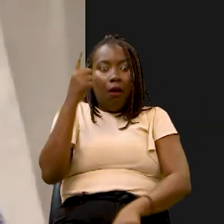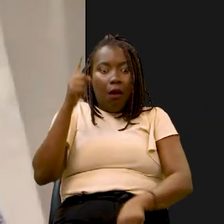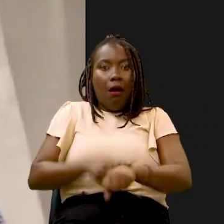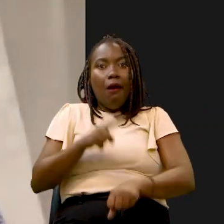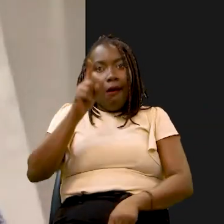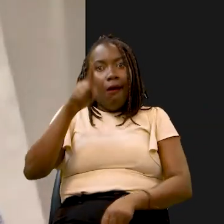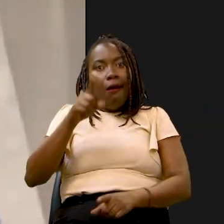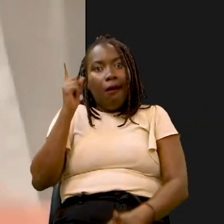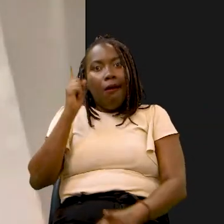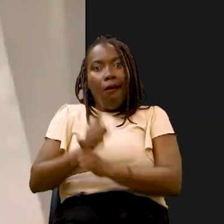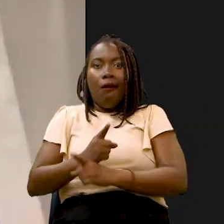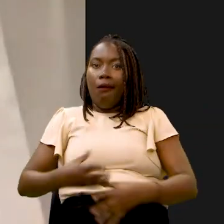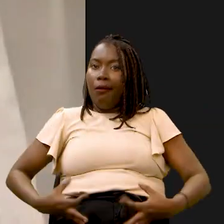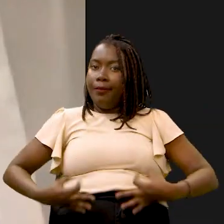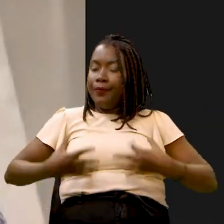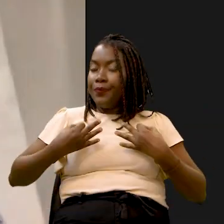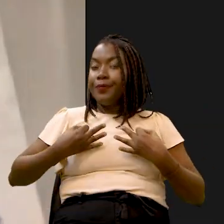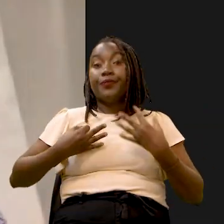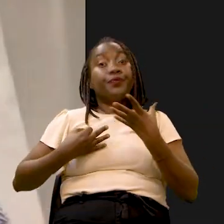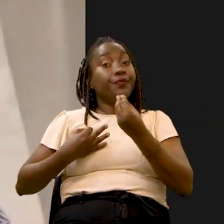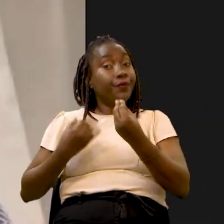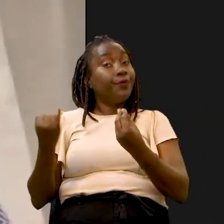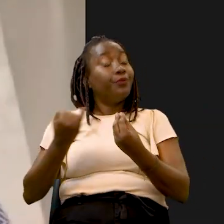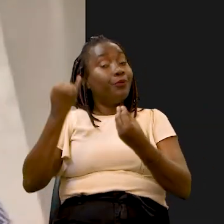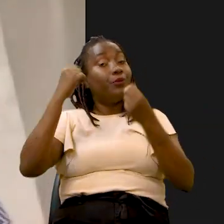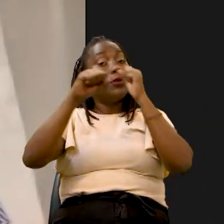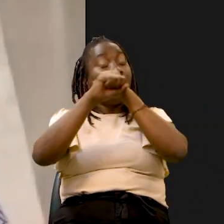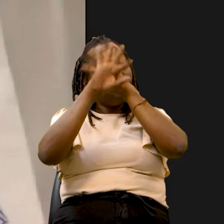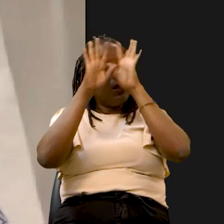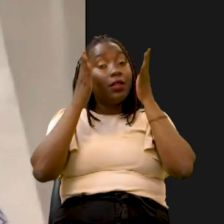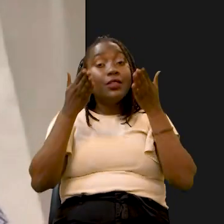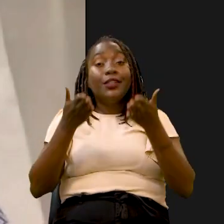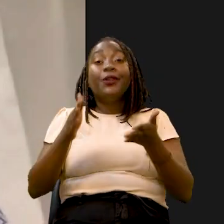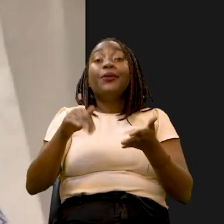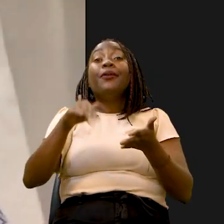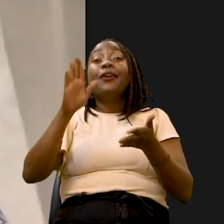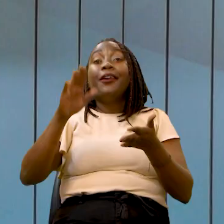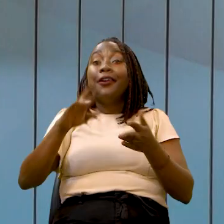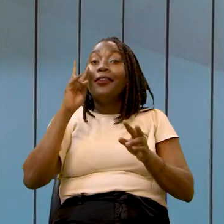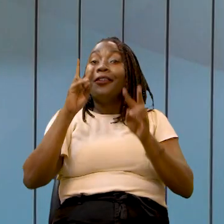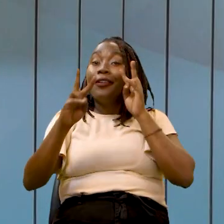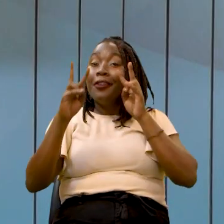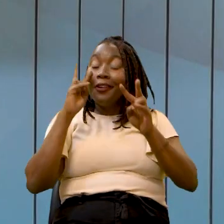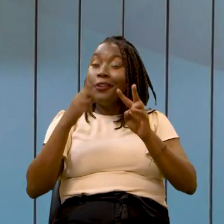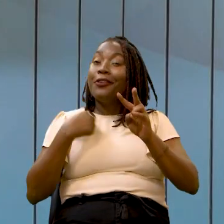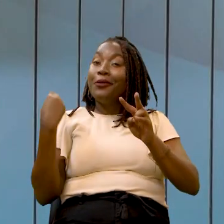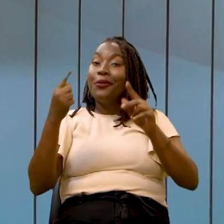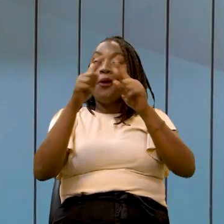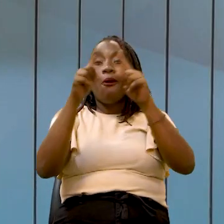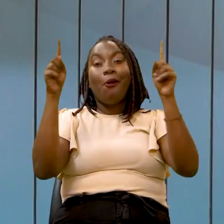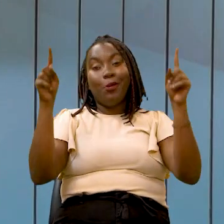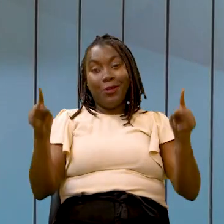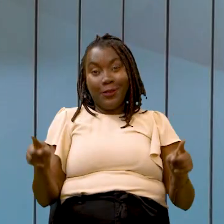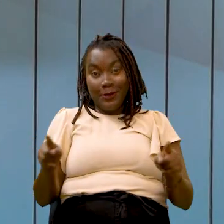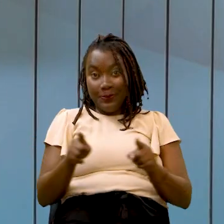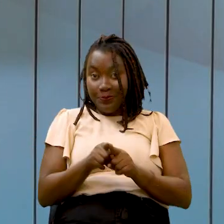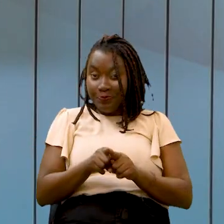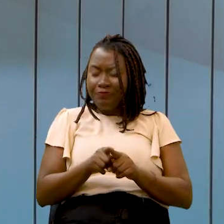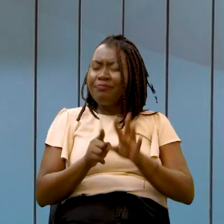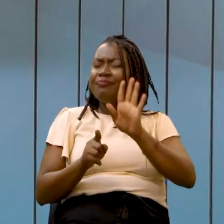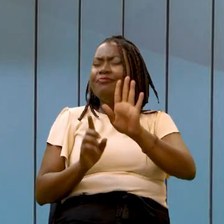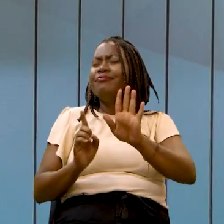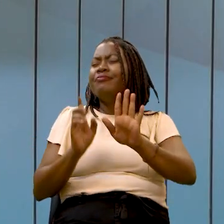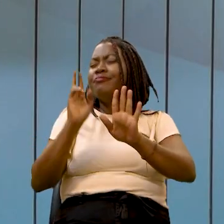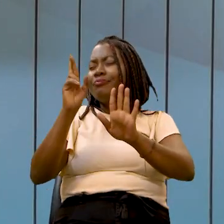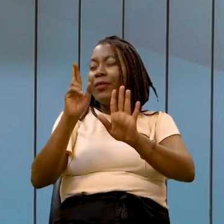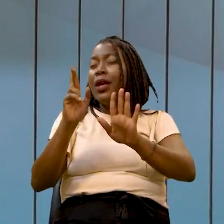pinta nessas regiões automaticamente é um diagnóstico de câncer. Muito importante esclarecer isso para quem está assistindo o